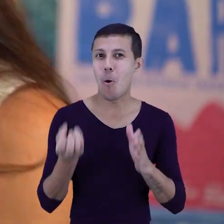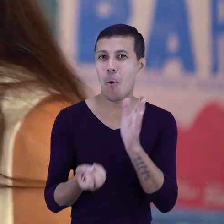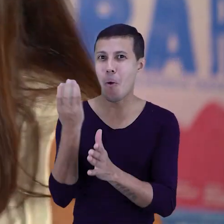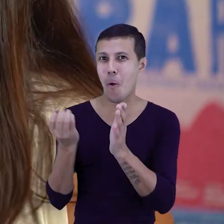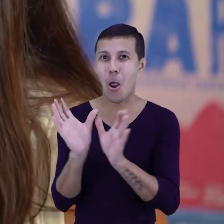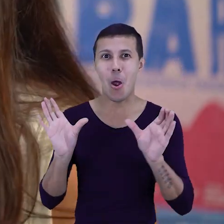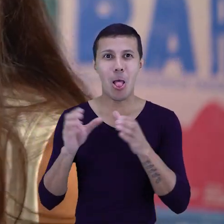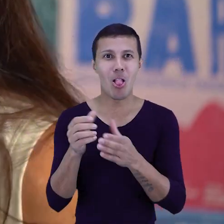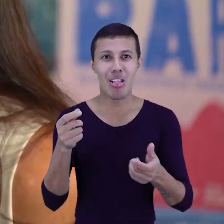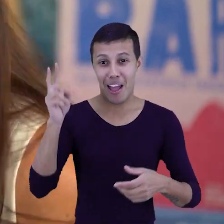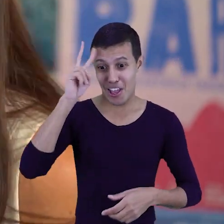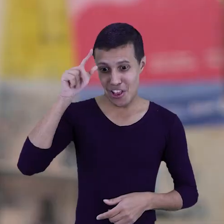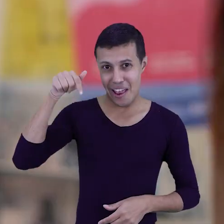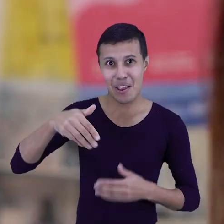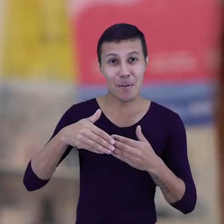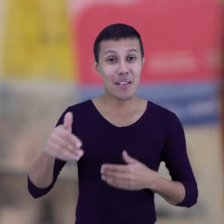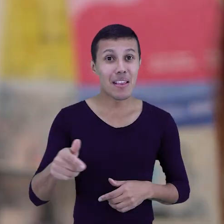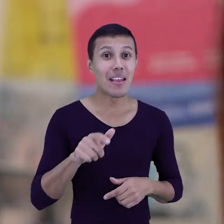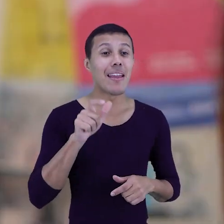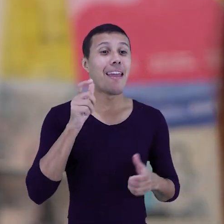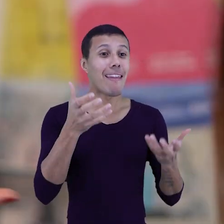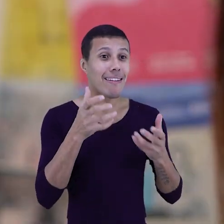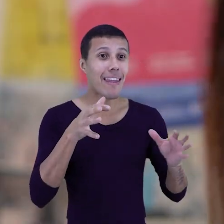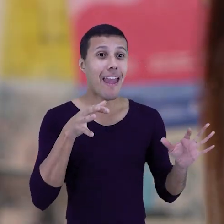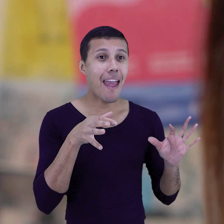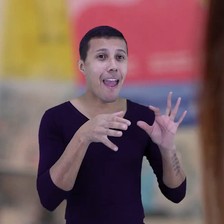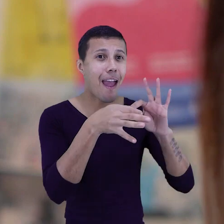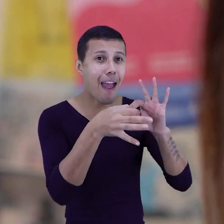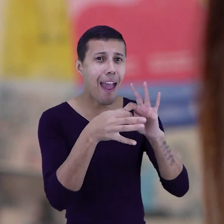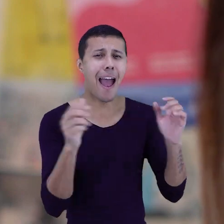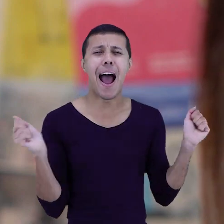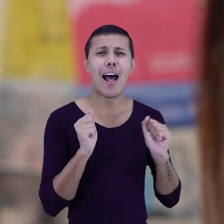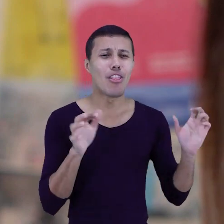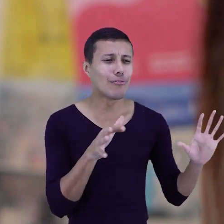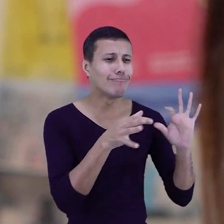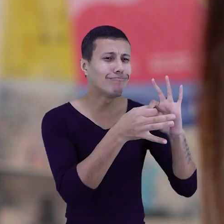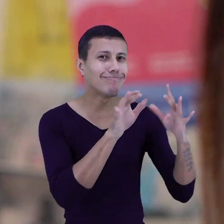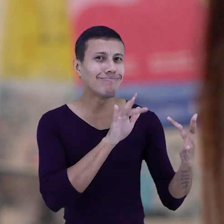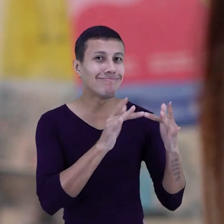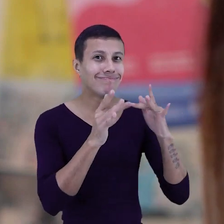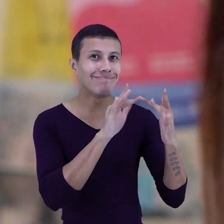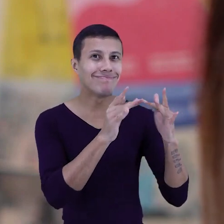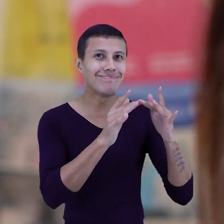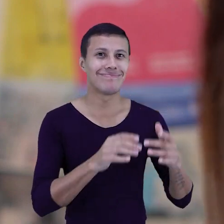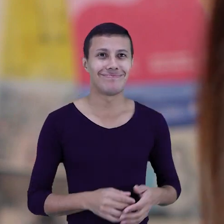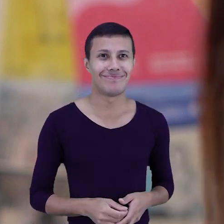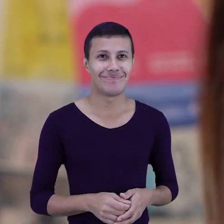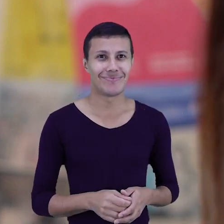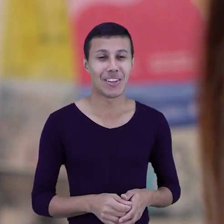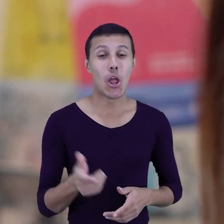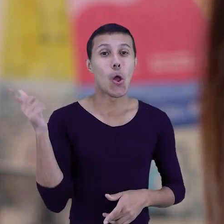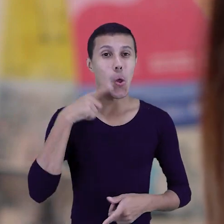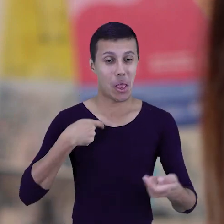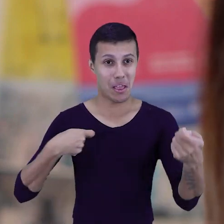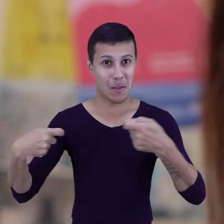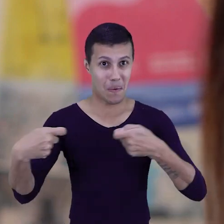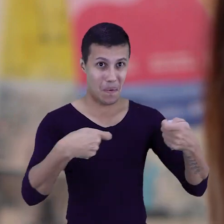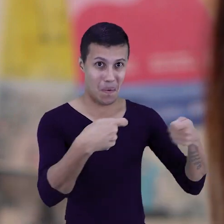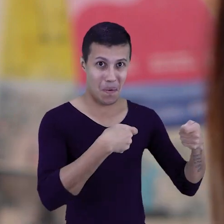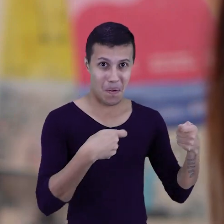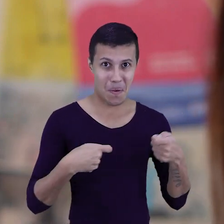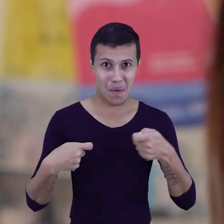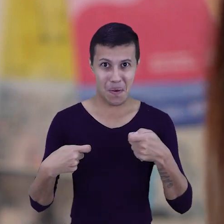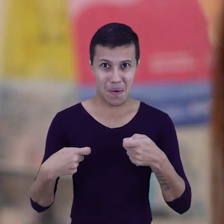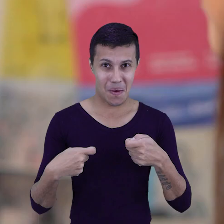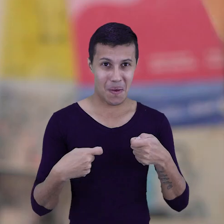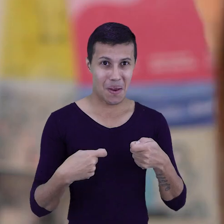novas comunidades a partir dessa história. Quem quiser se conectar, eu sou fã de conexões, então consigo gerenciar